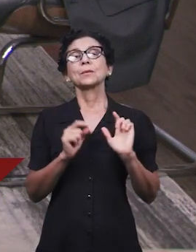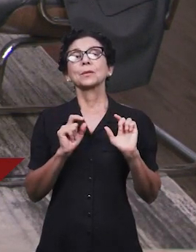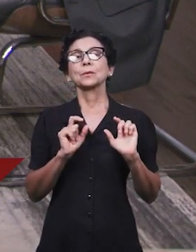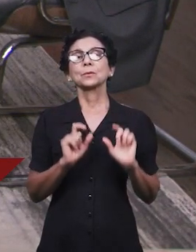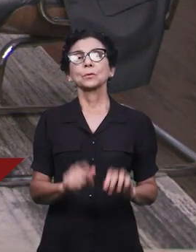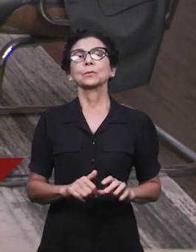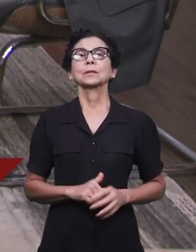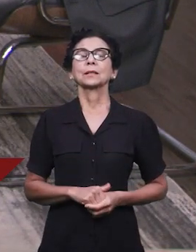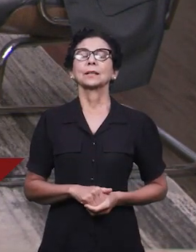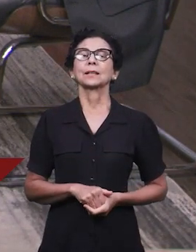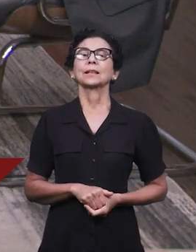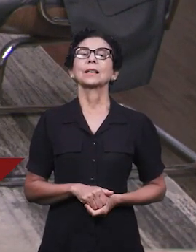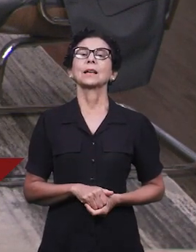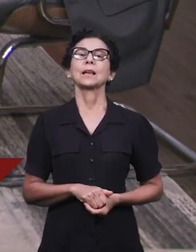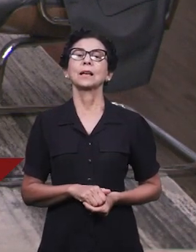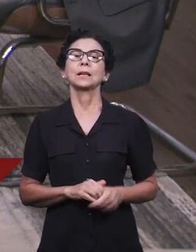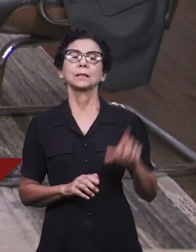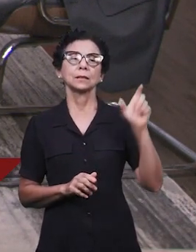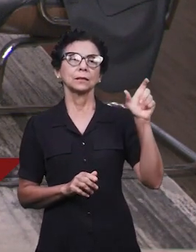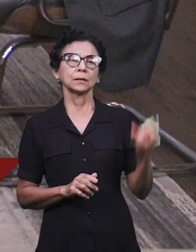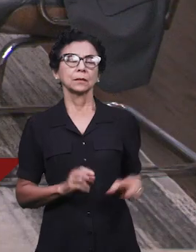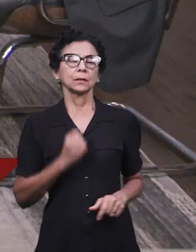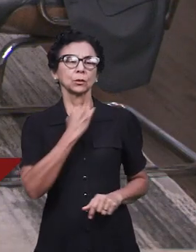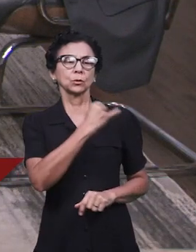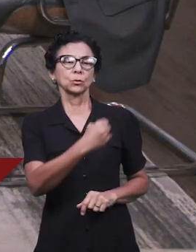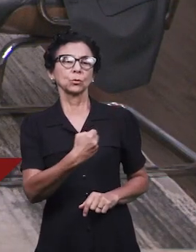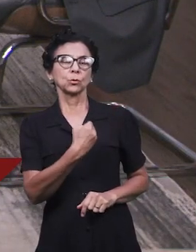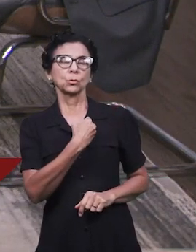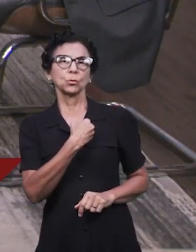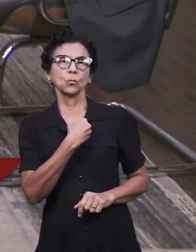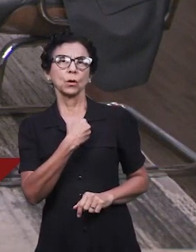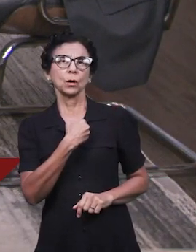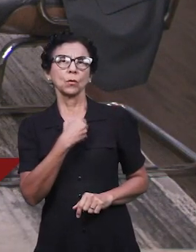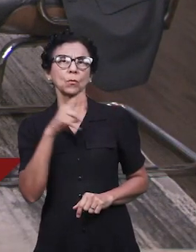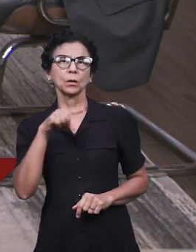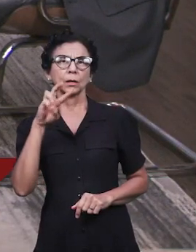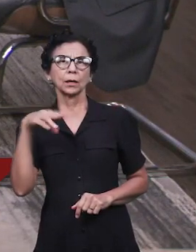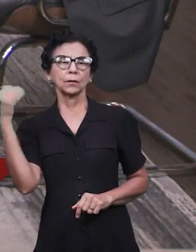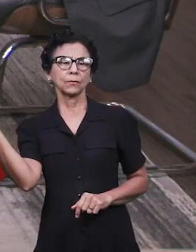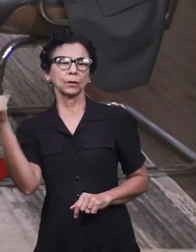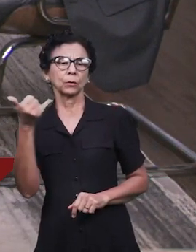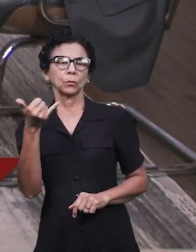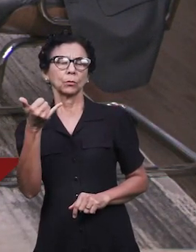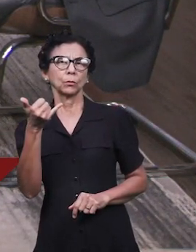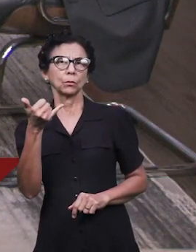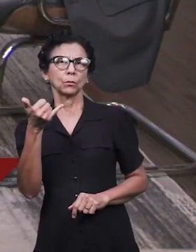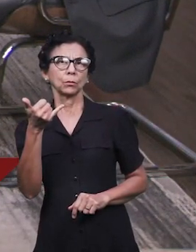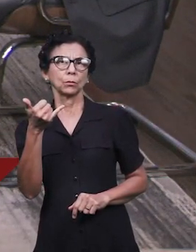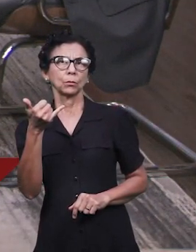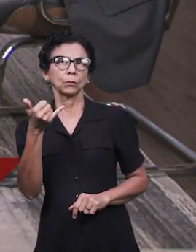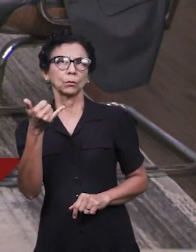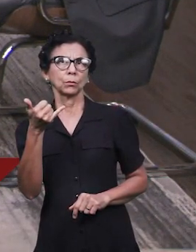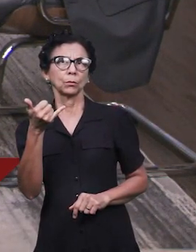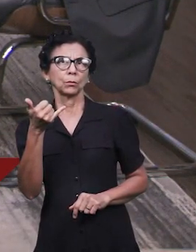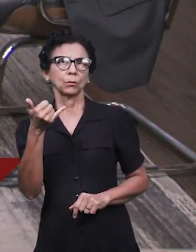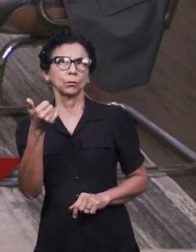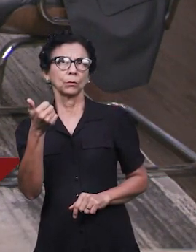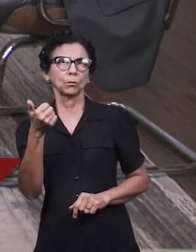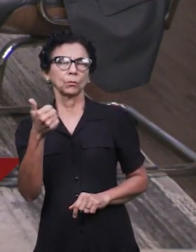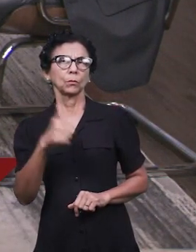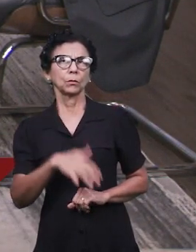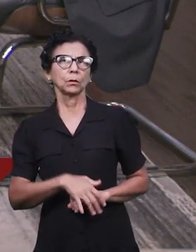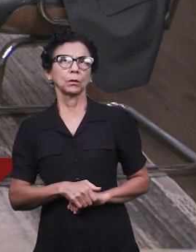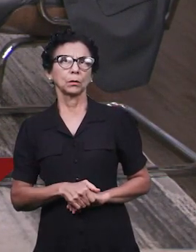Quem foi que notificou a João e qual o significado disso? Foi um anjo. Está na abertura do livro. E o